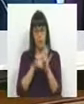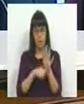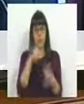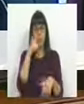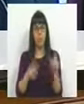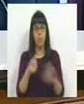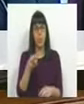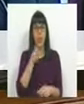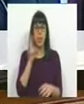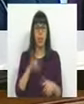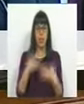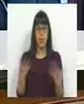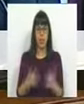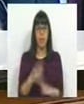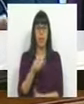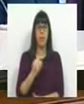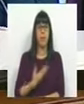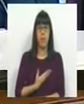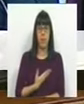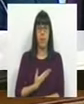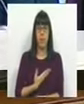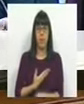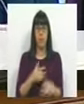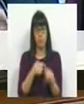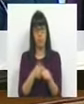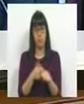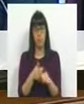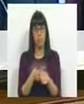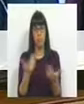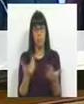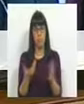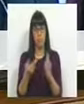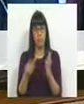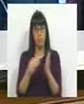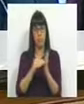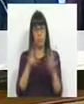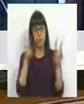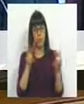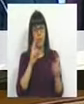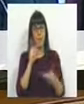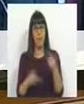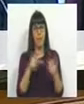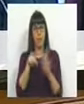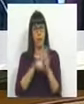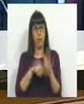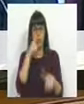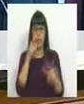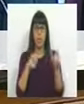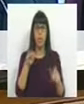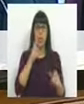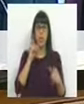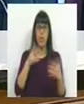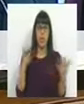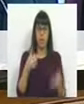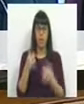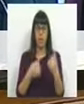do pessoal dirigente. O PSD acompanha a introdução deste tópico da avaliação do estatuto do pessoal dirigente